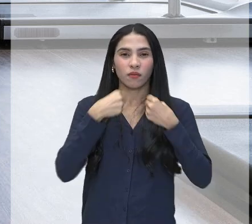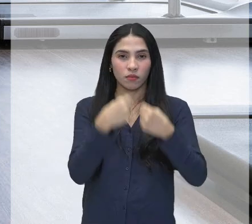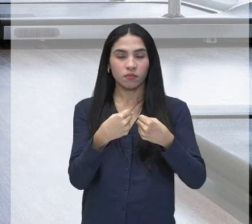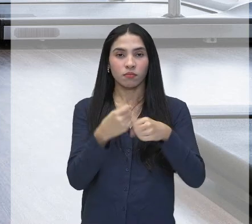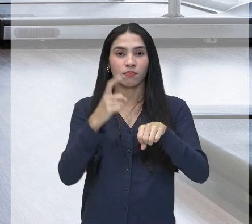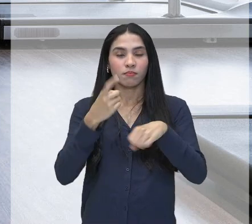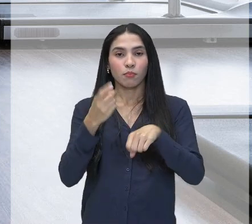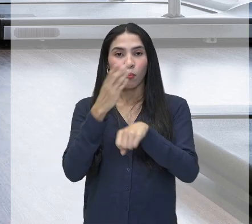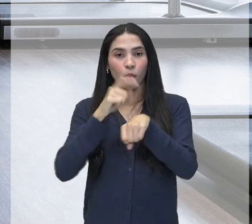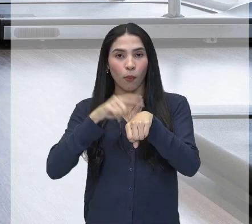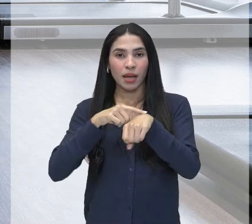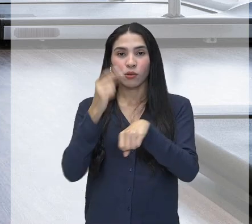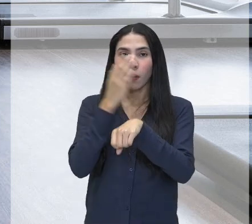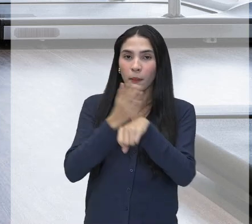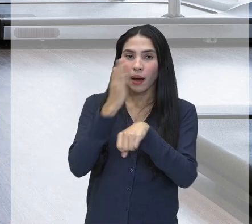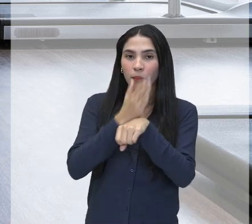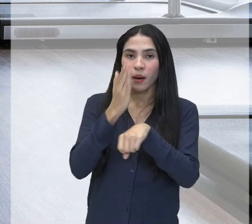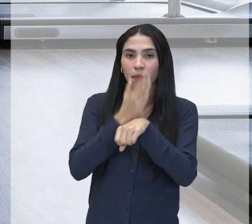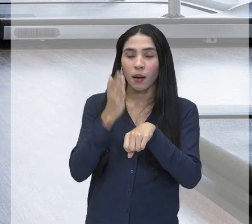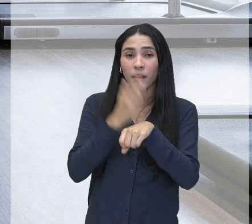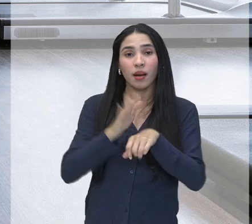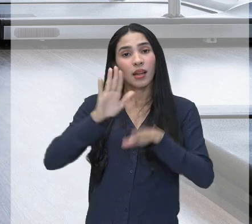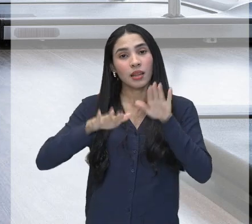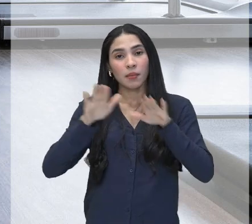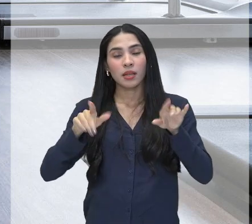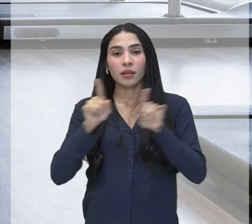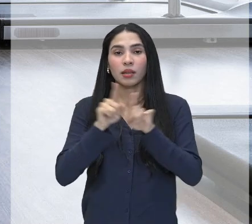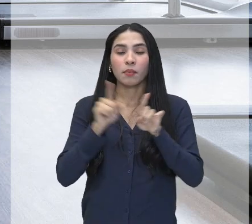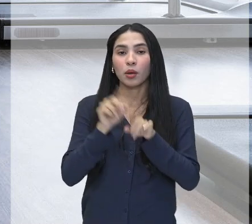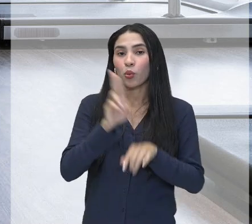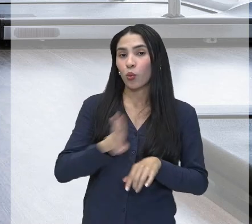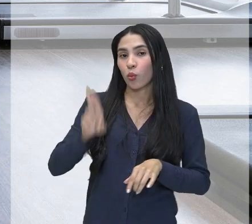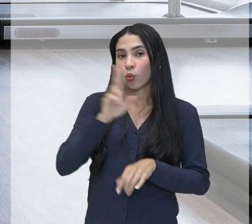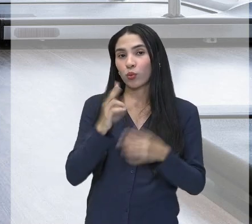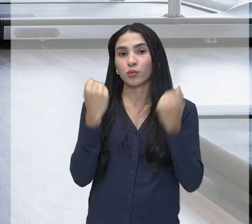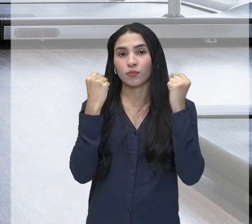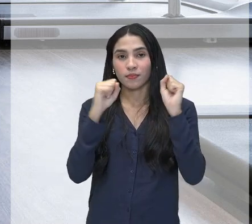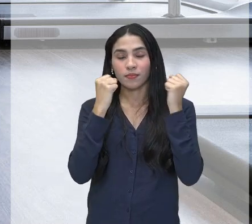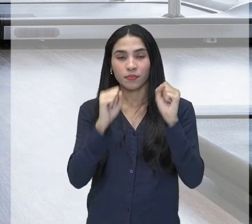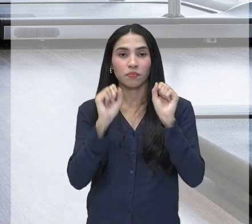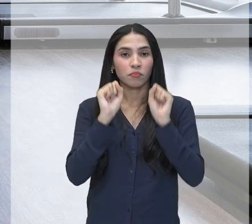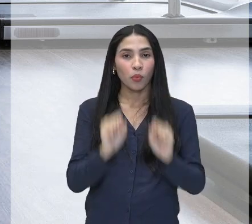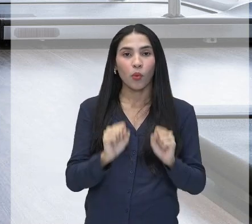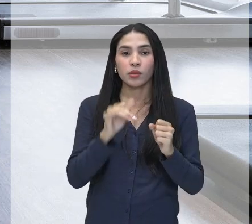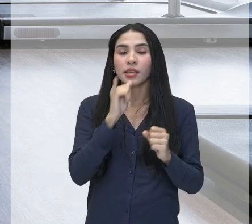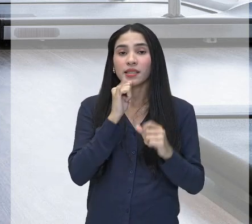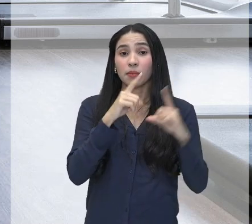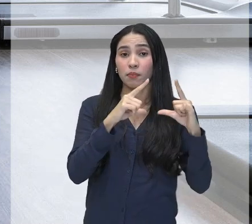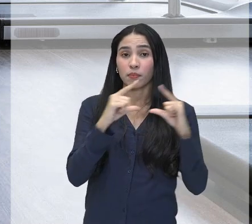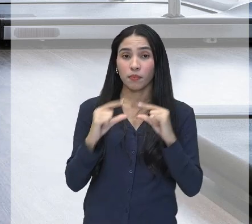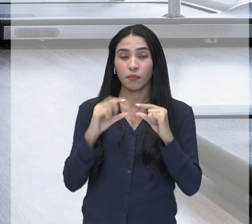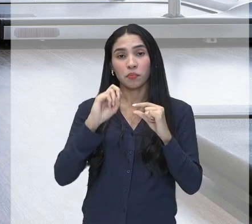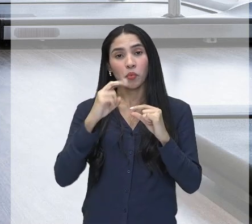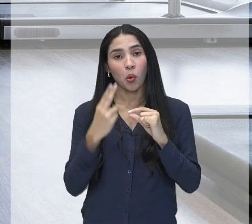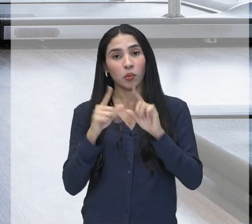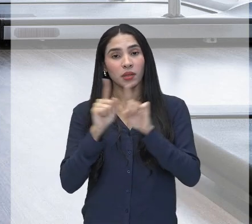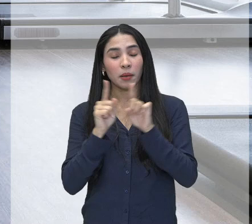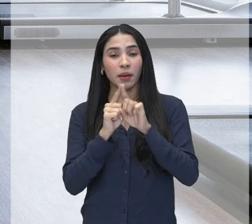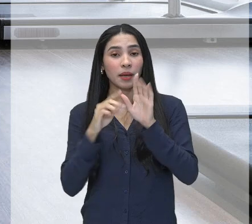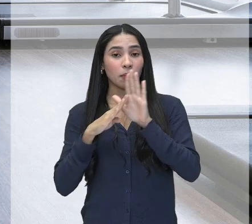o exercício. E dependendo ali do método de treino, pode ir desde o nível mais baixo até chegar